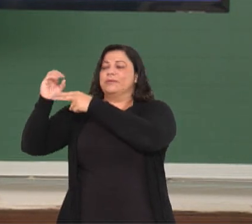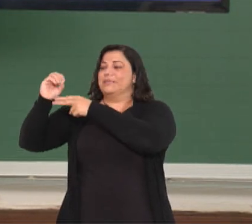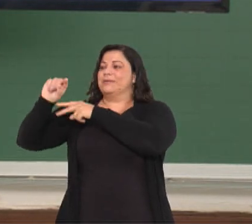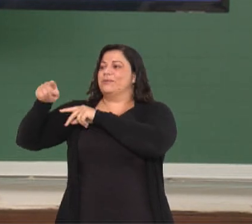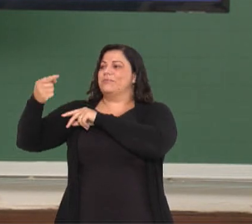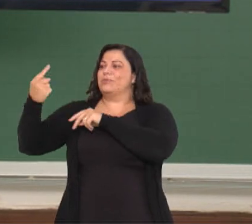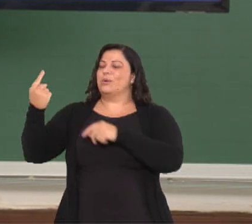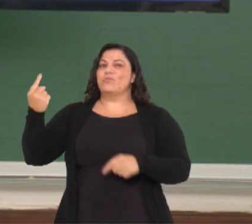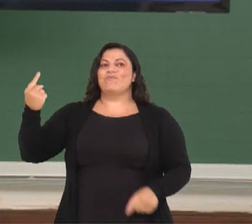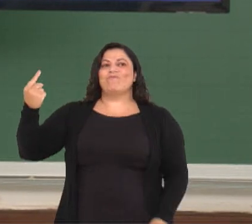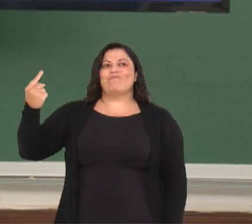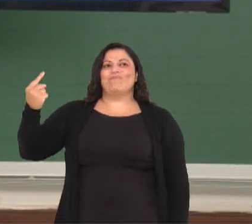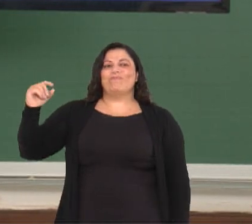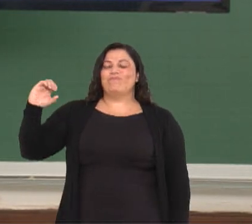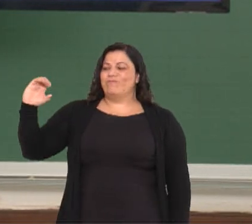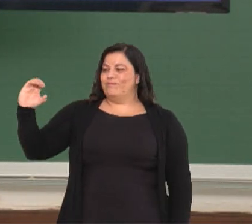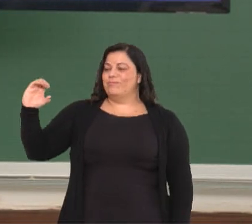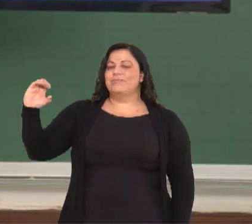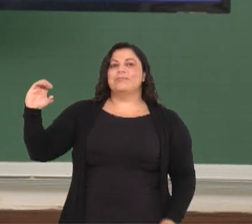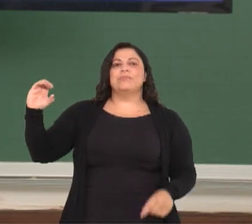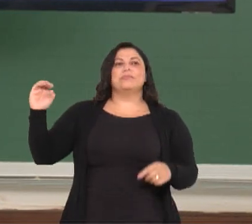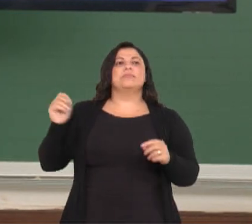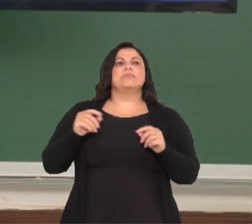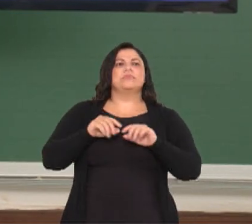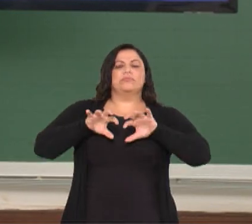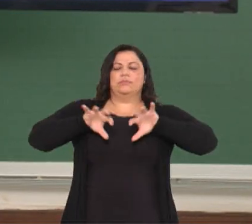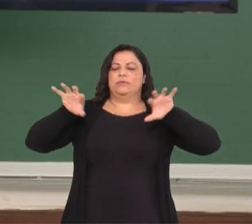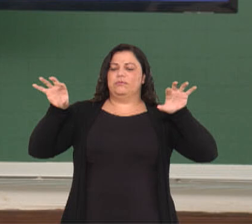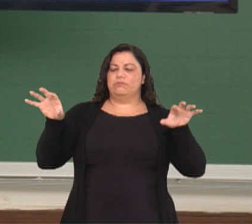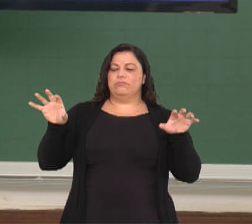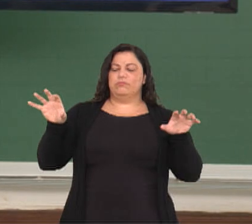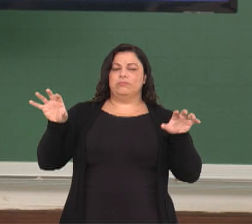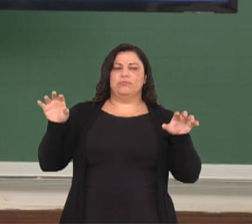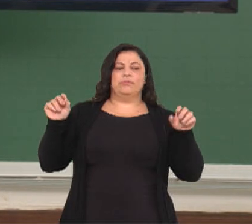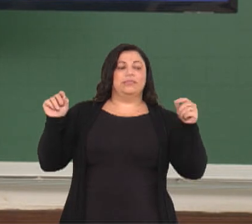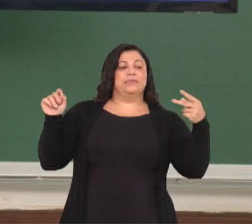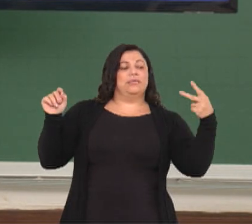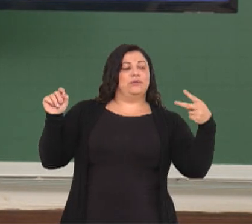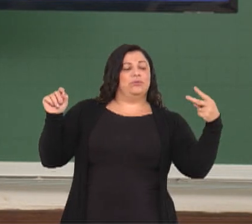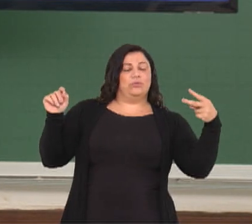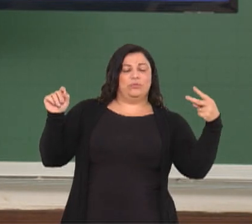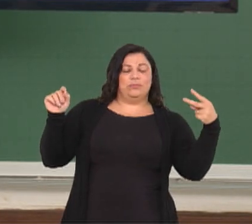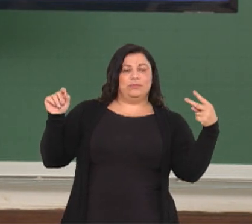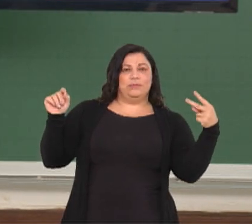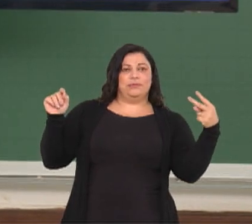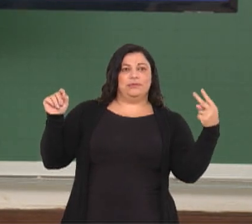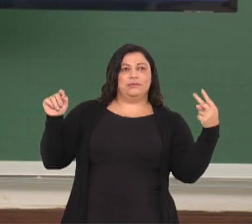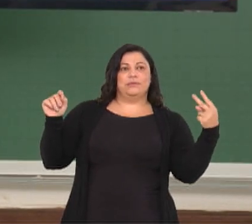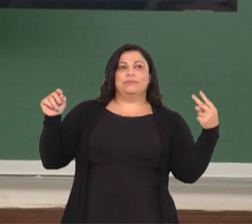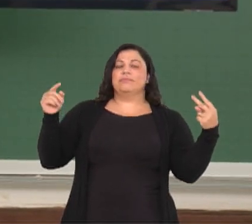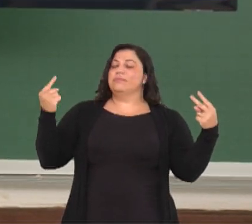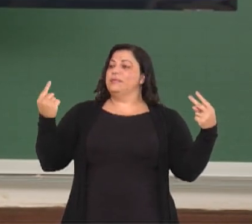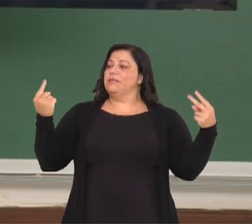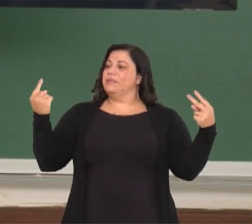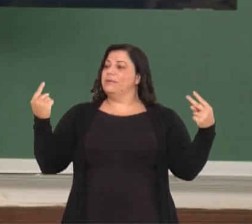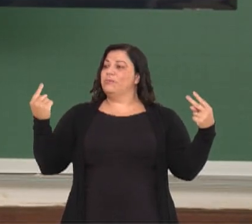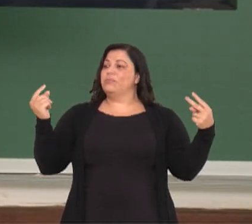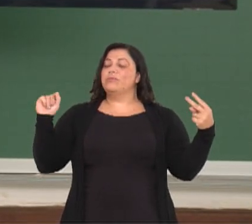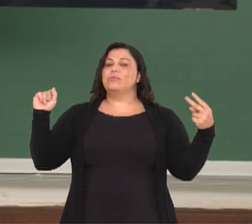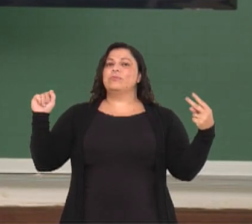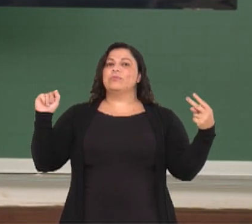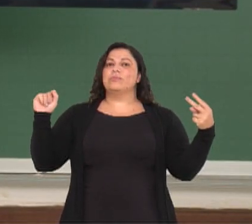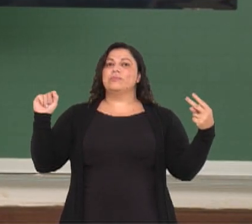Quer dizer, uma esfera tem uma carga de 2 coulombs e outra esfera tem uma carga de